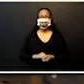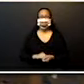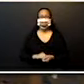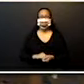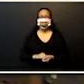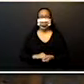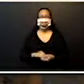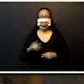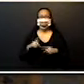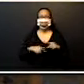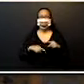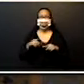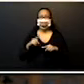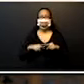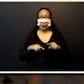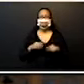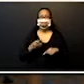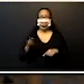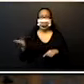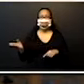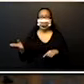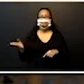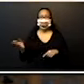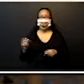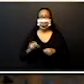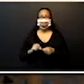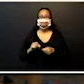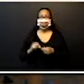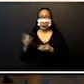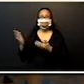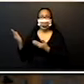No material de vocês, vai ficar assim.